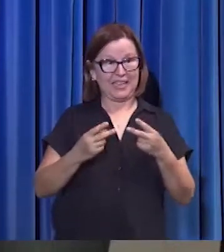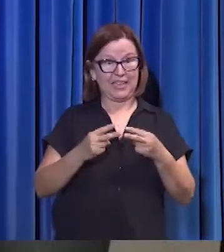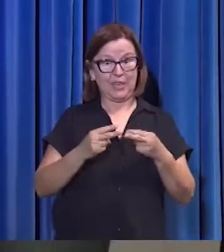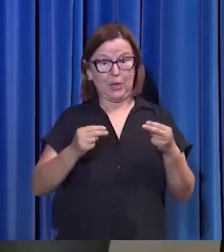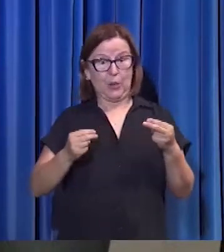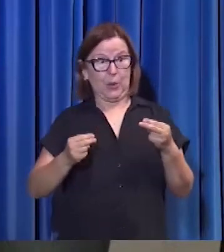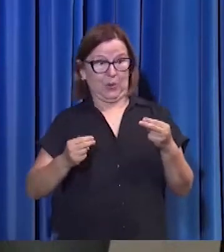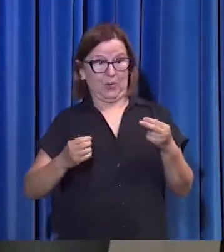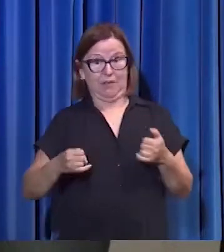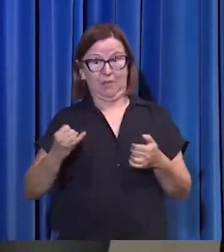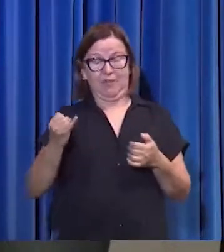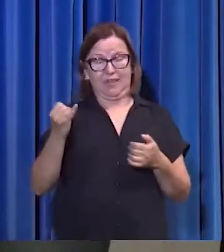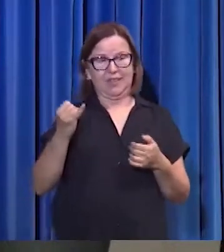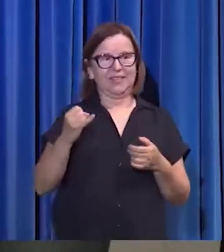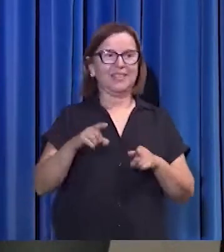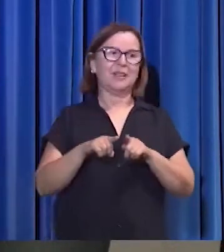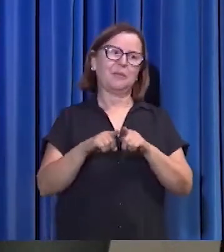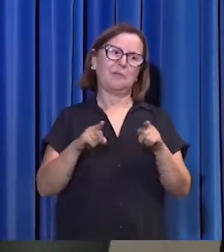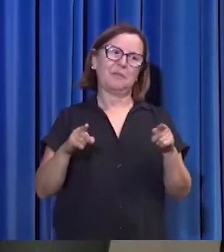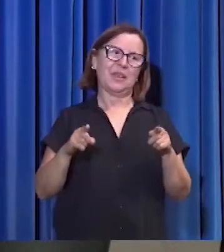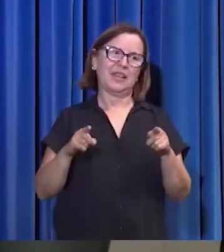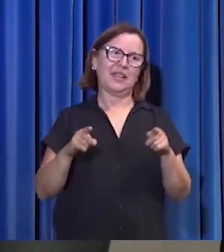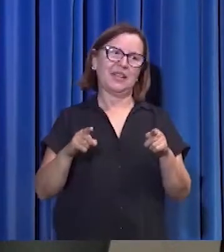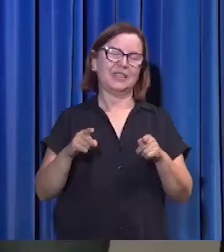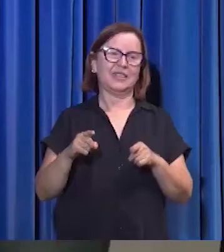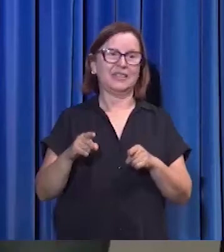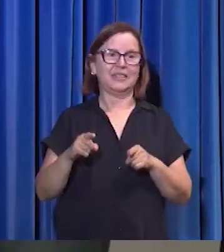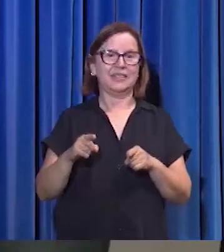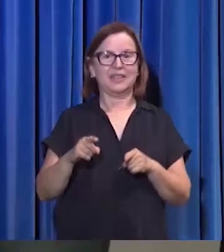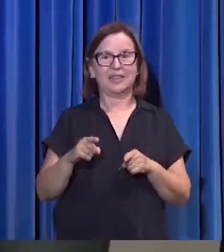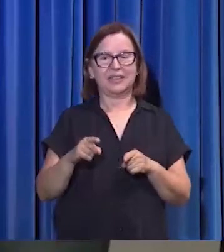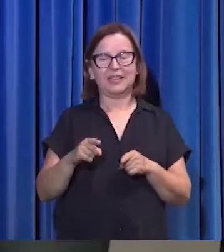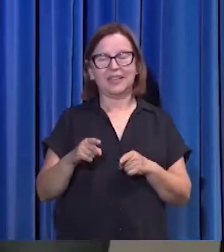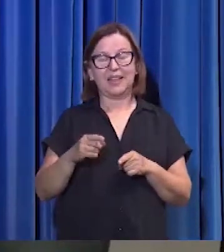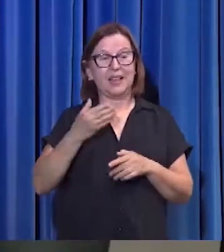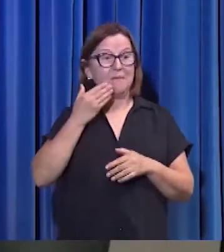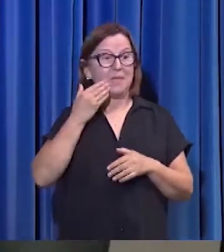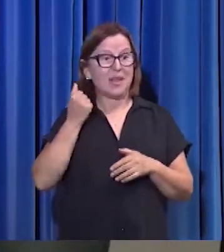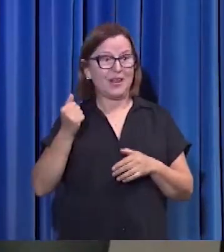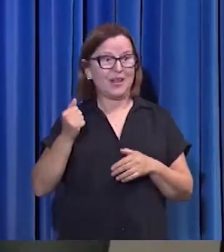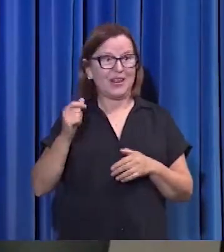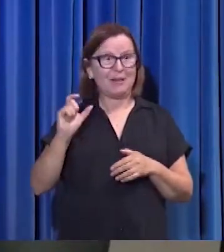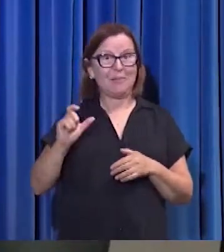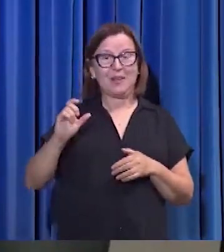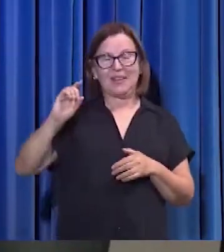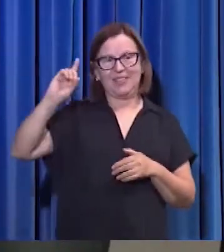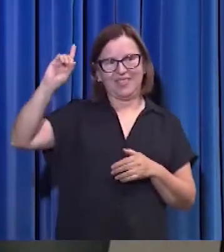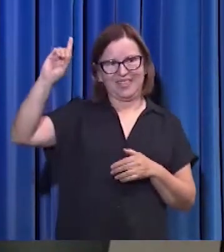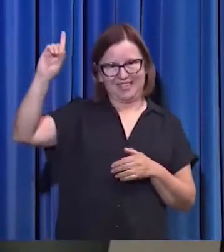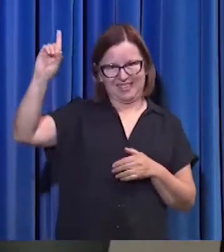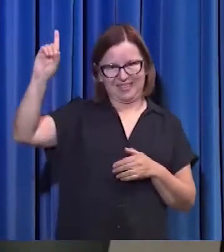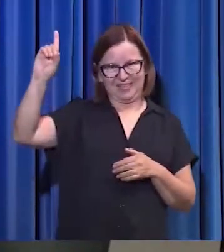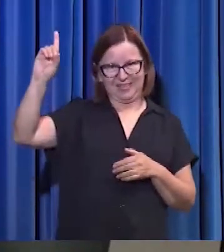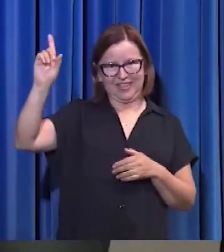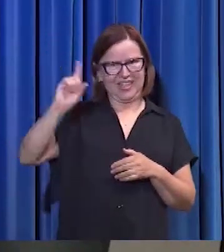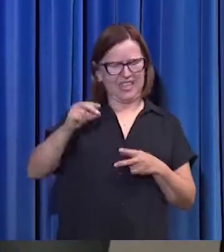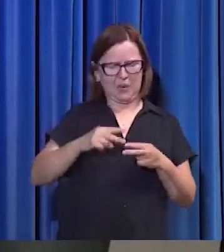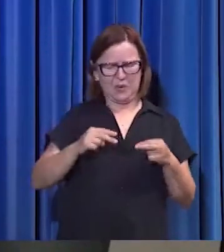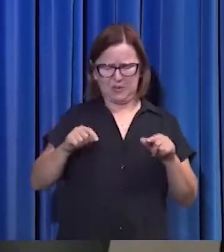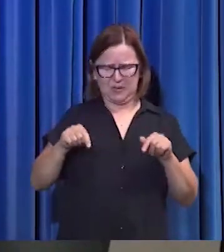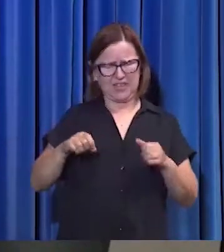alguém está na sua palavra, não é com dinheiro, não são coisas